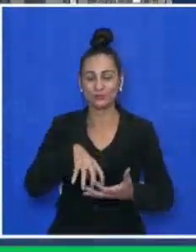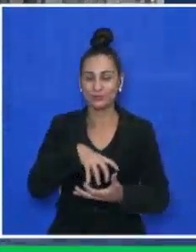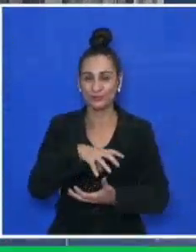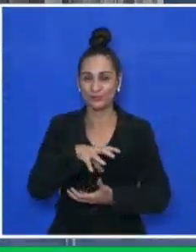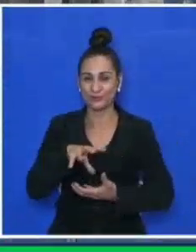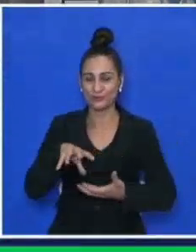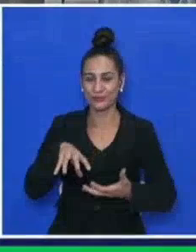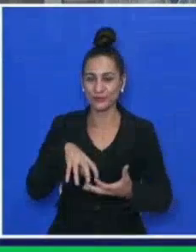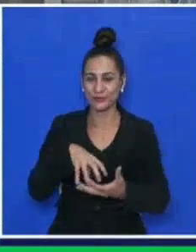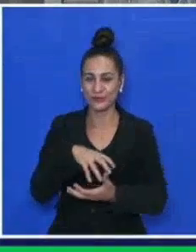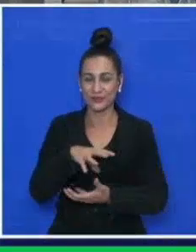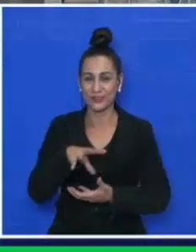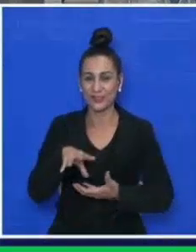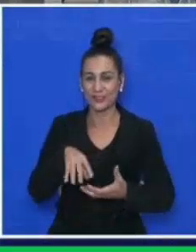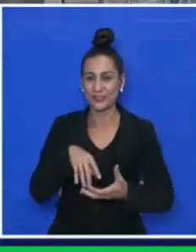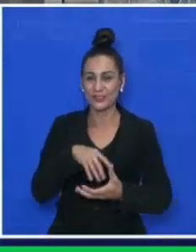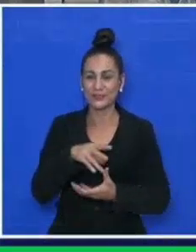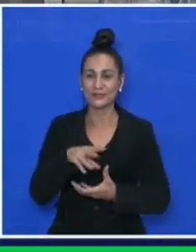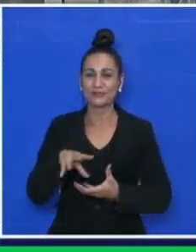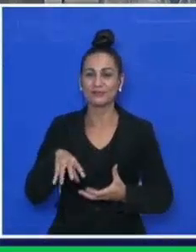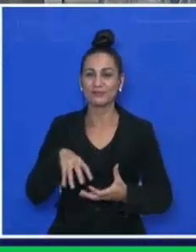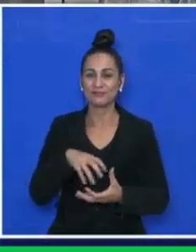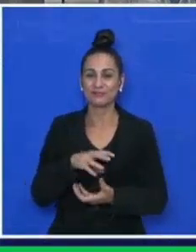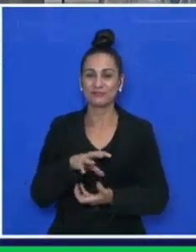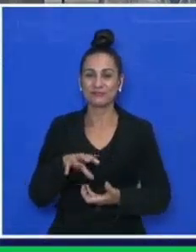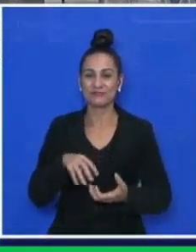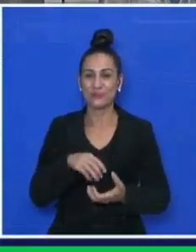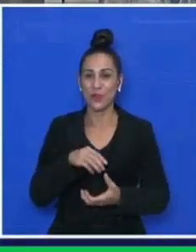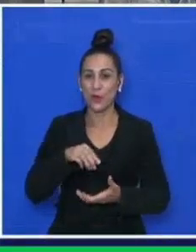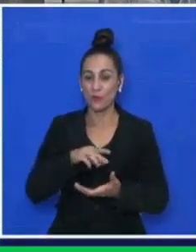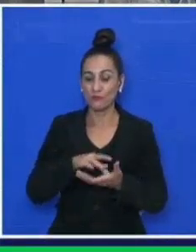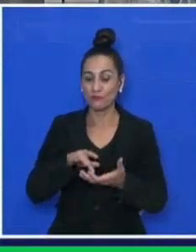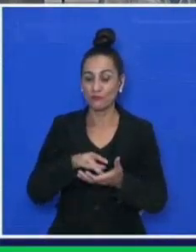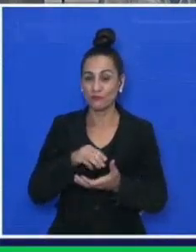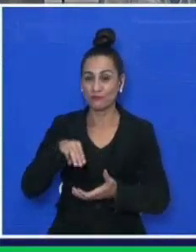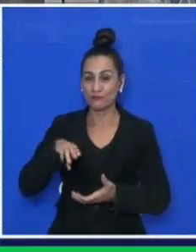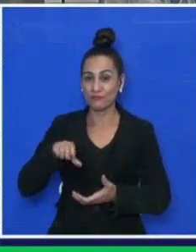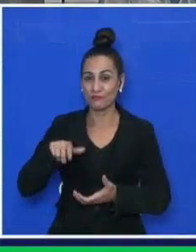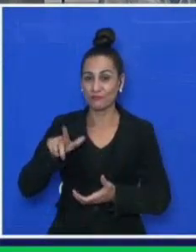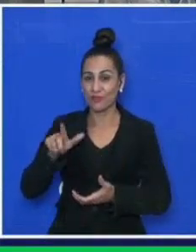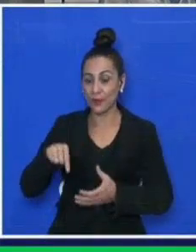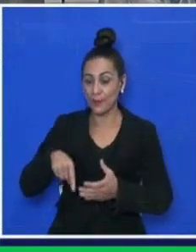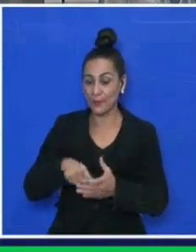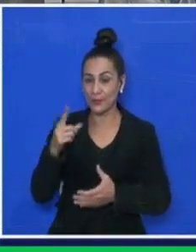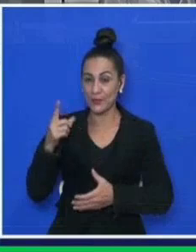girando, sua sorte girando. Vem aí o primeiro número da Mega Sena.